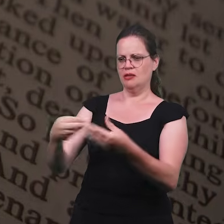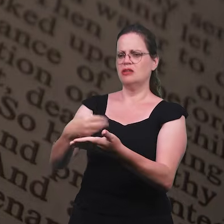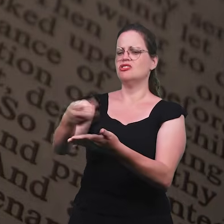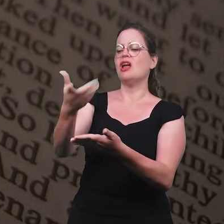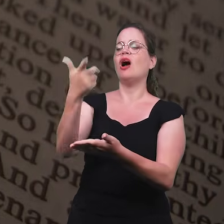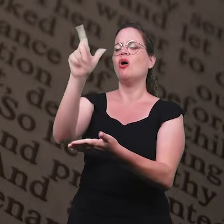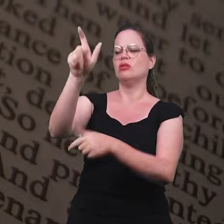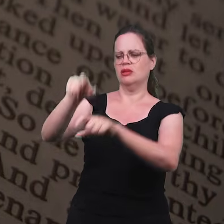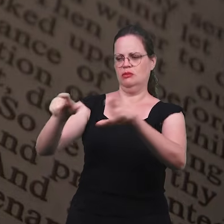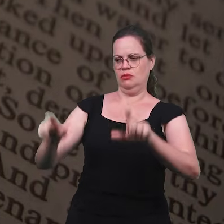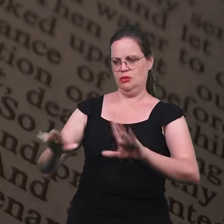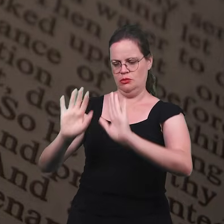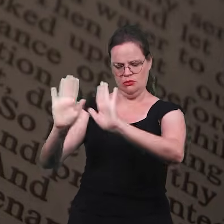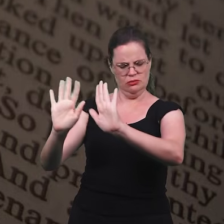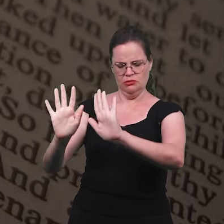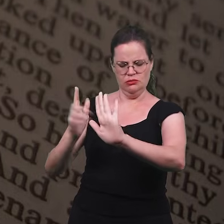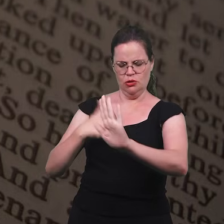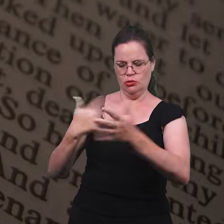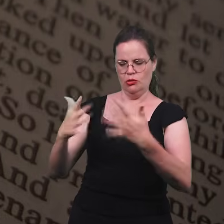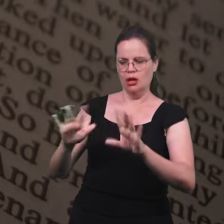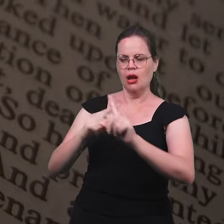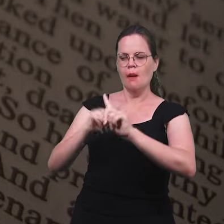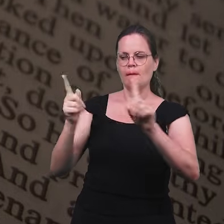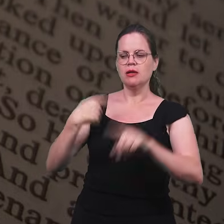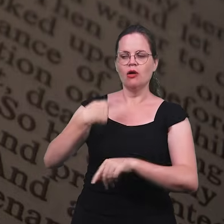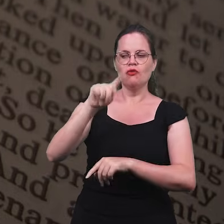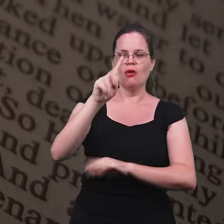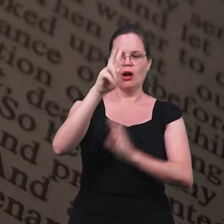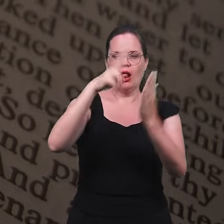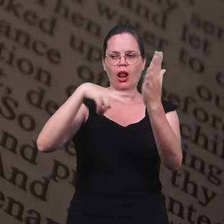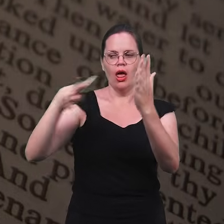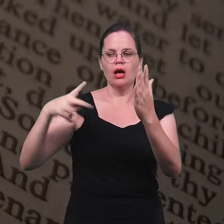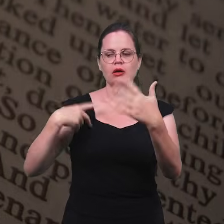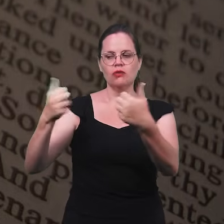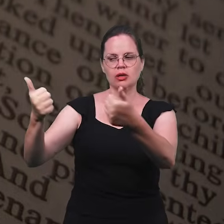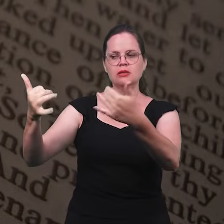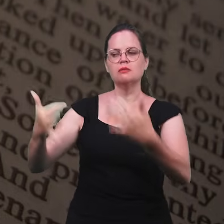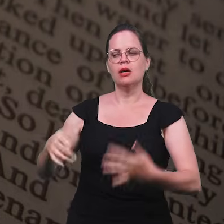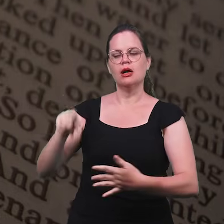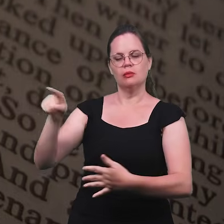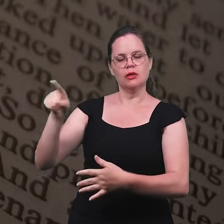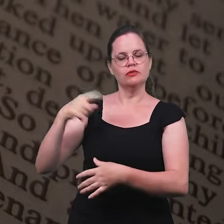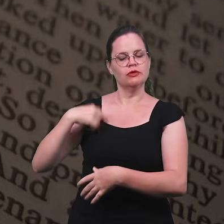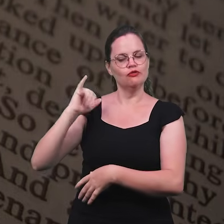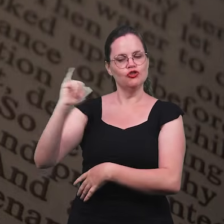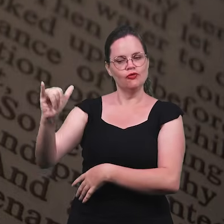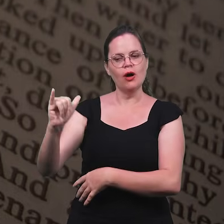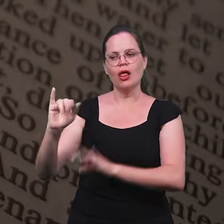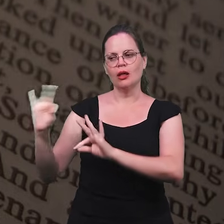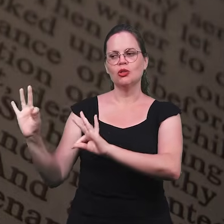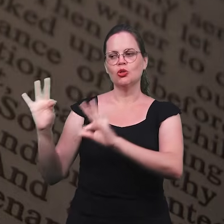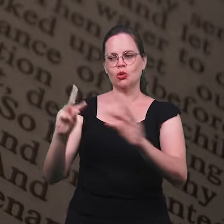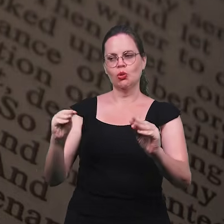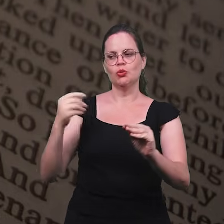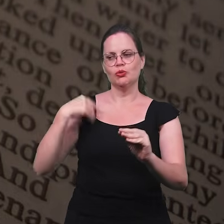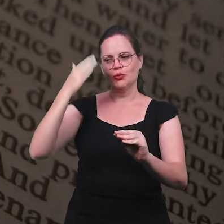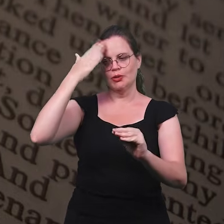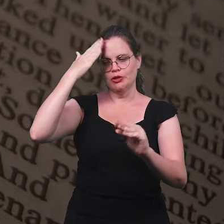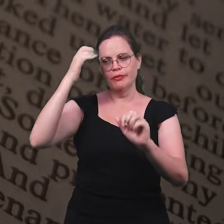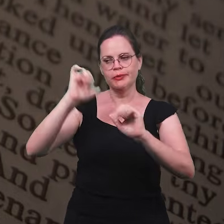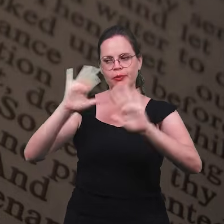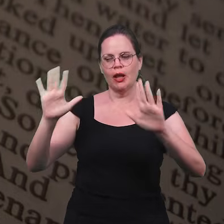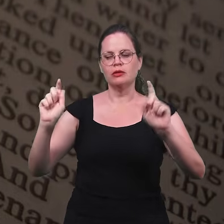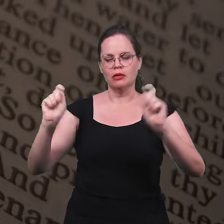outro. Todavia, lerei ao rei a escritura e lhe farei saber a